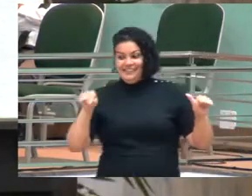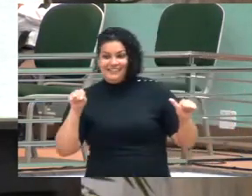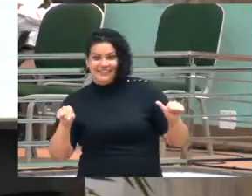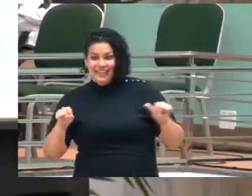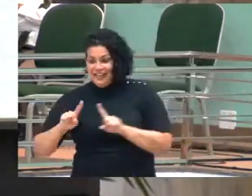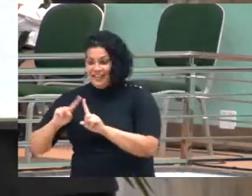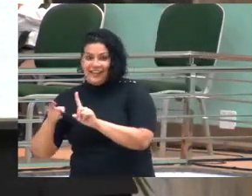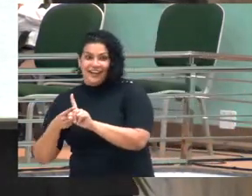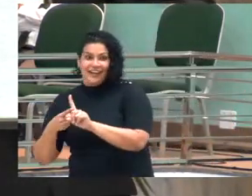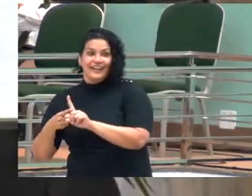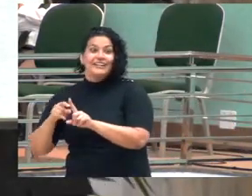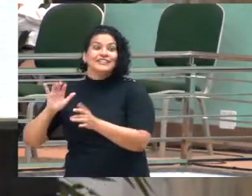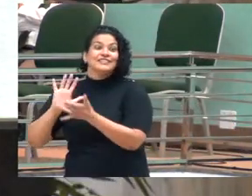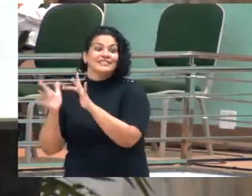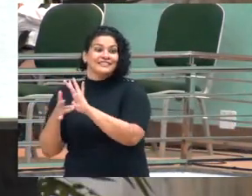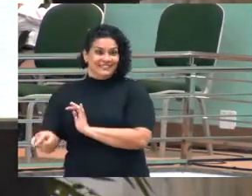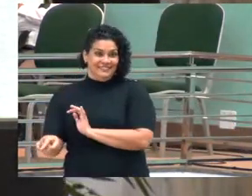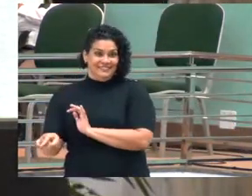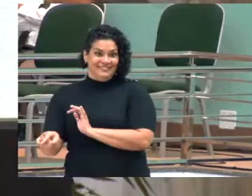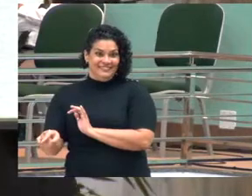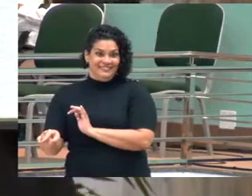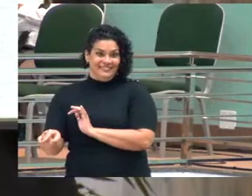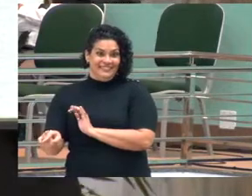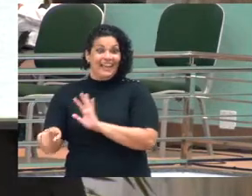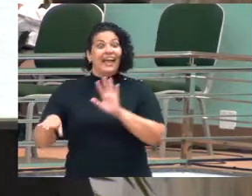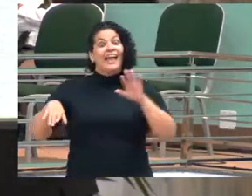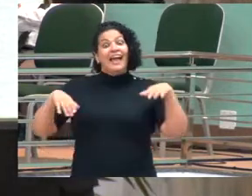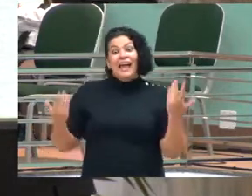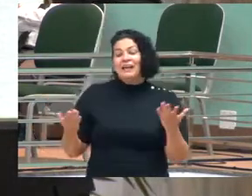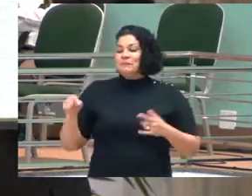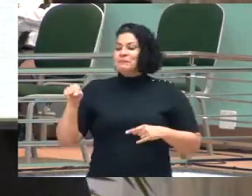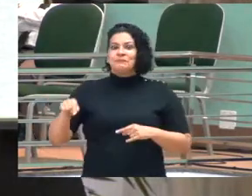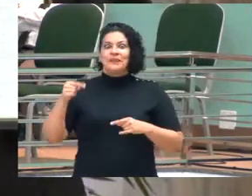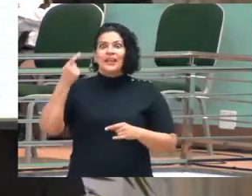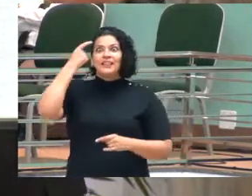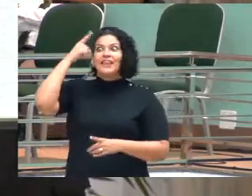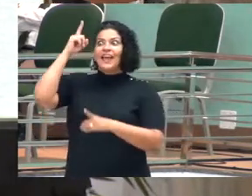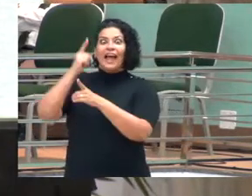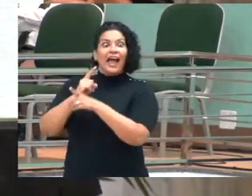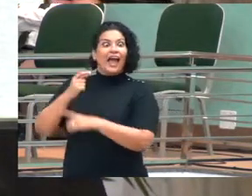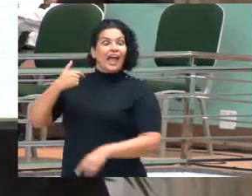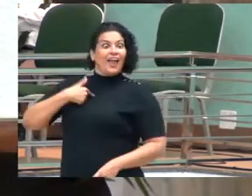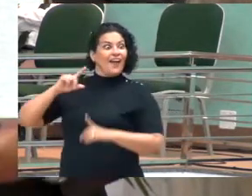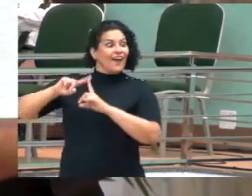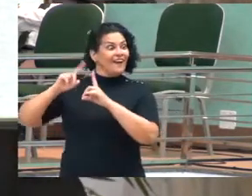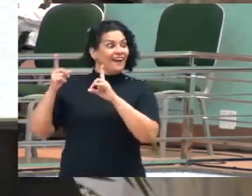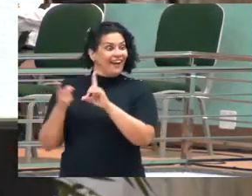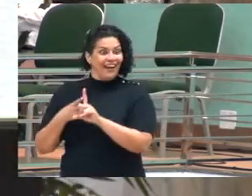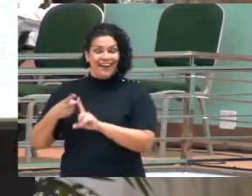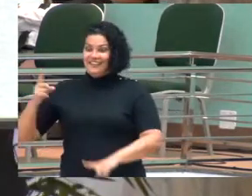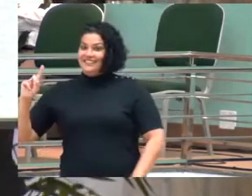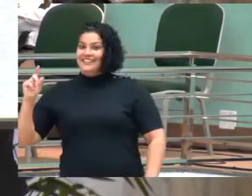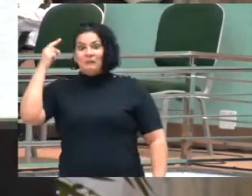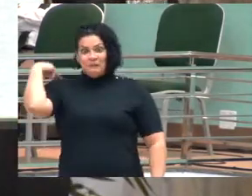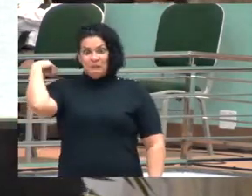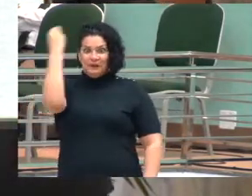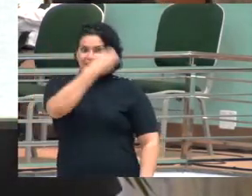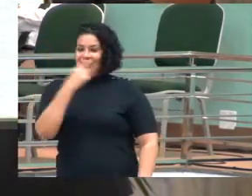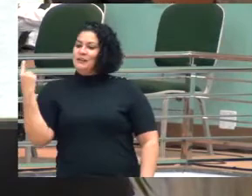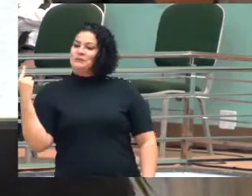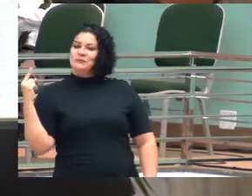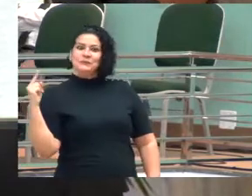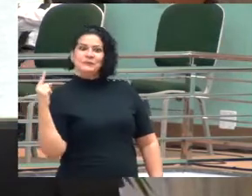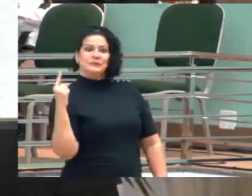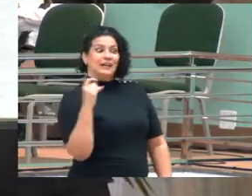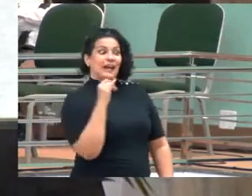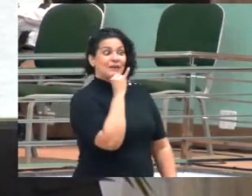anjo à minha mãe, eu saltei de alegria dentro do ventre da minha mãe, ao ponto da minha mãe ser tão cheia do Espírito de